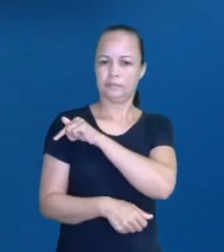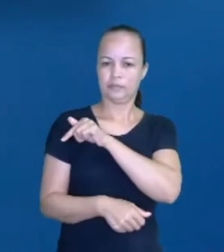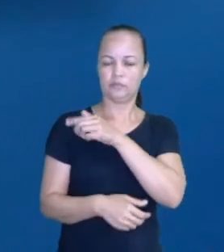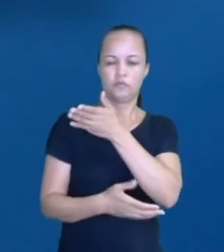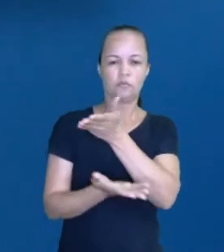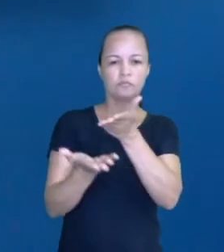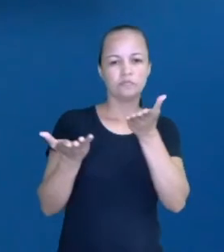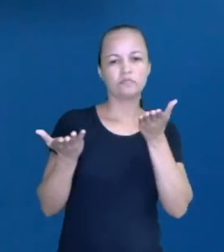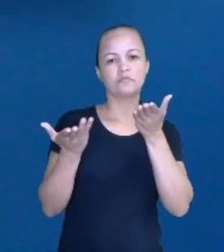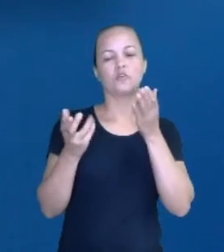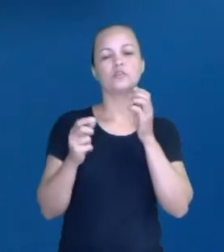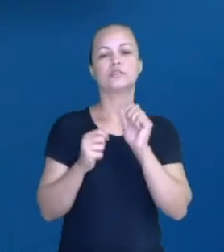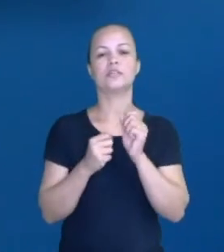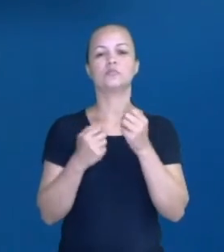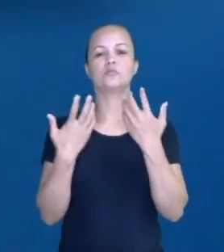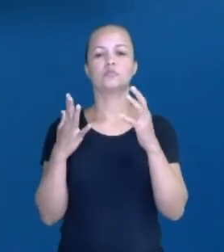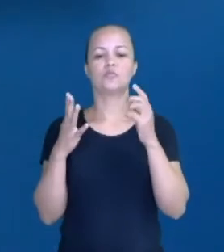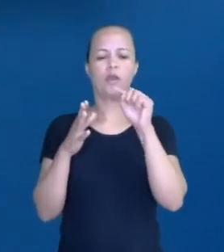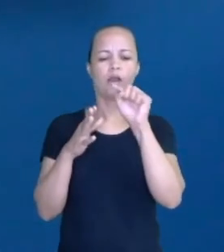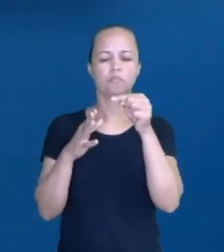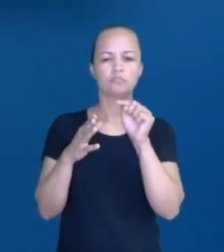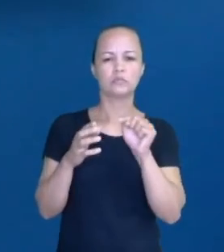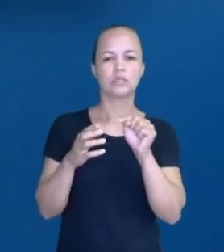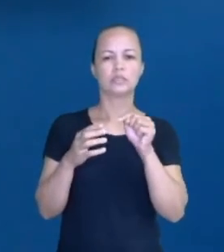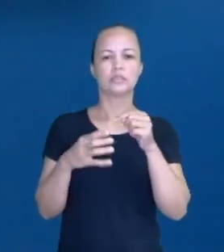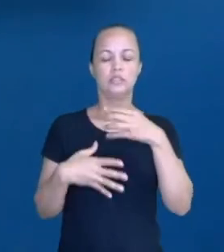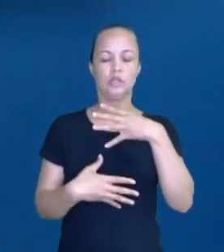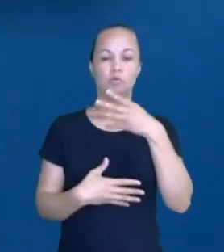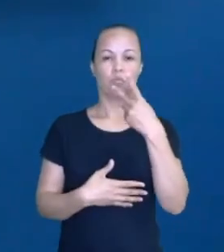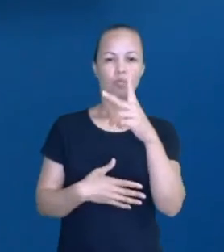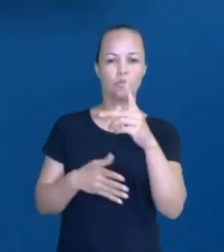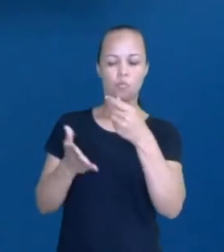com que o presente ficasse para o filho.